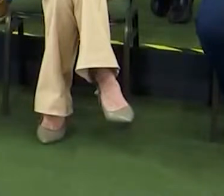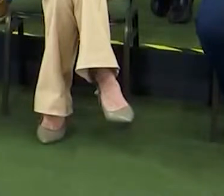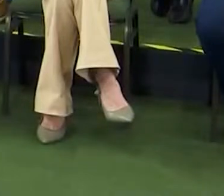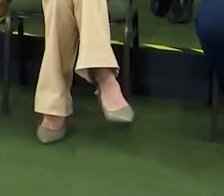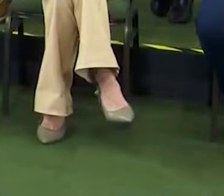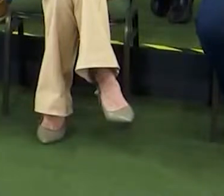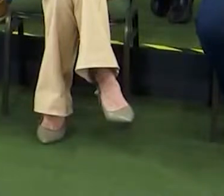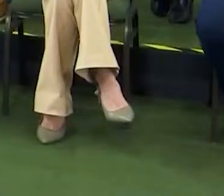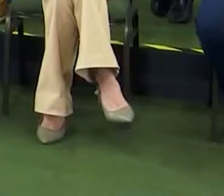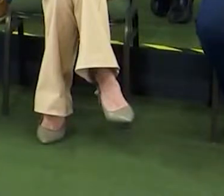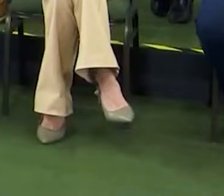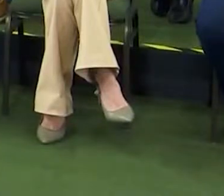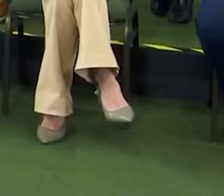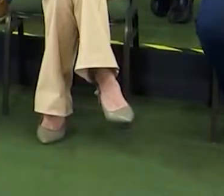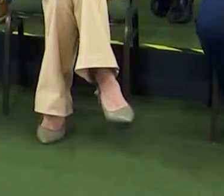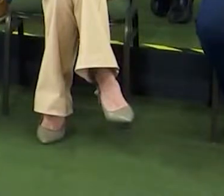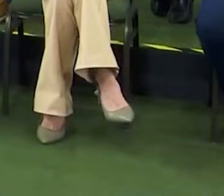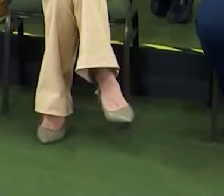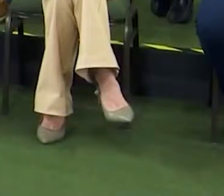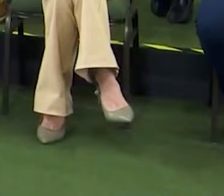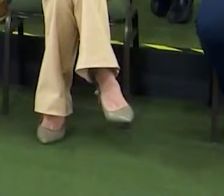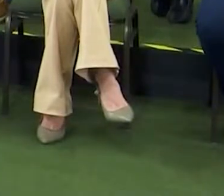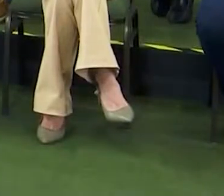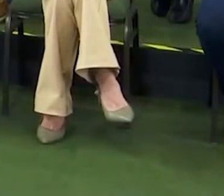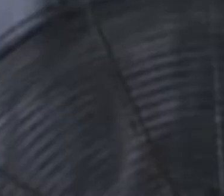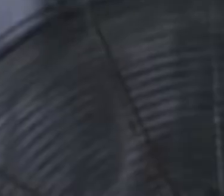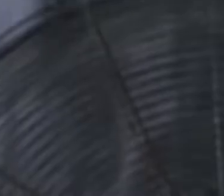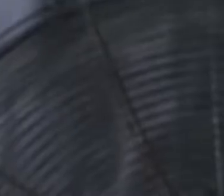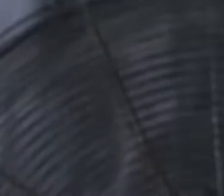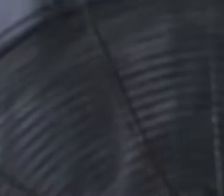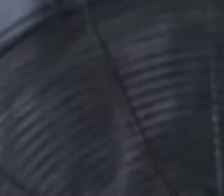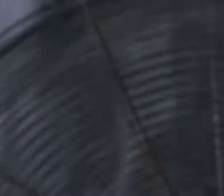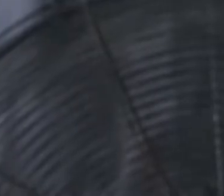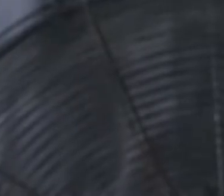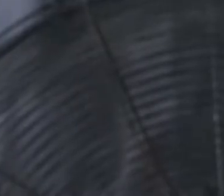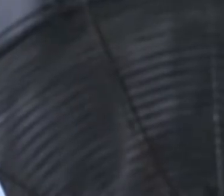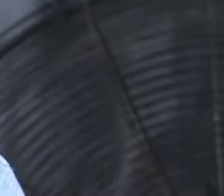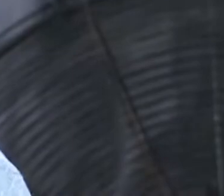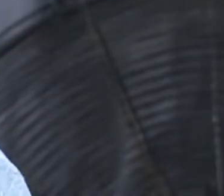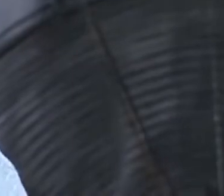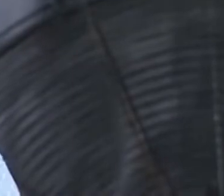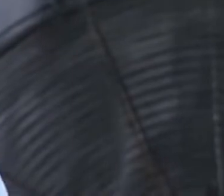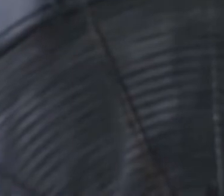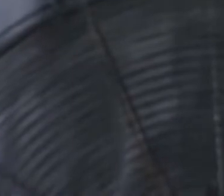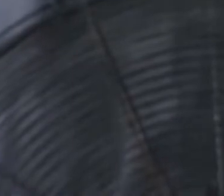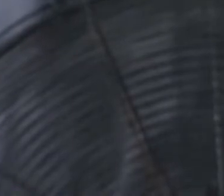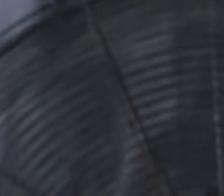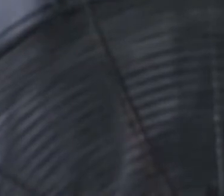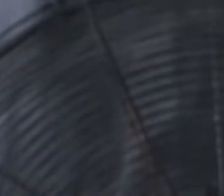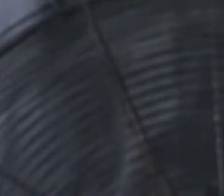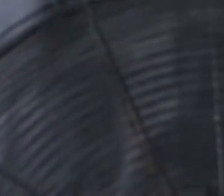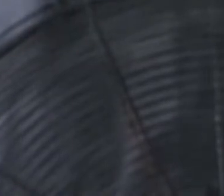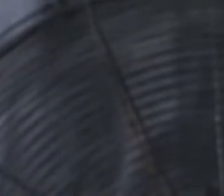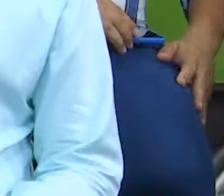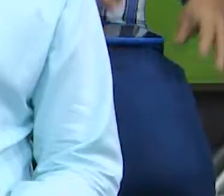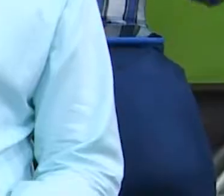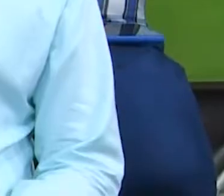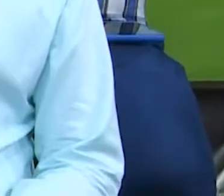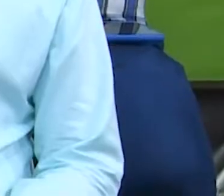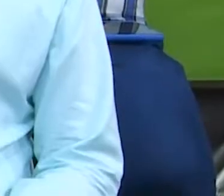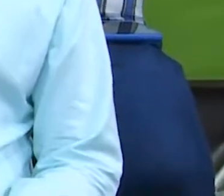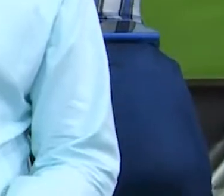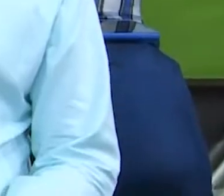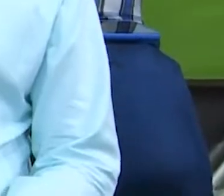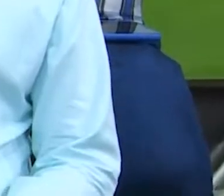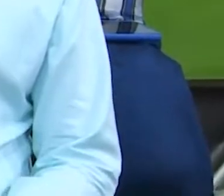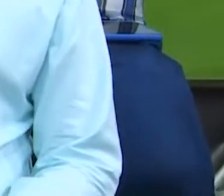Instituto do Desenvolvimento Agrário realiza desde 2007 o mapeamento de 240 mil imóveis rurais em